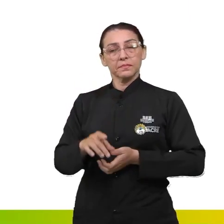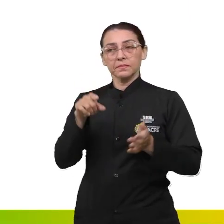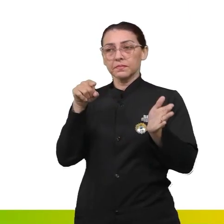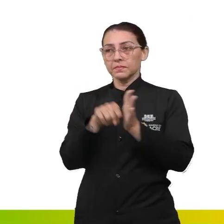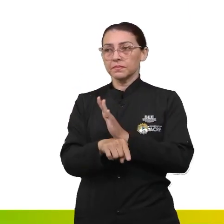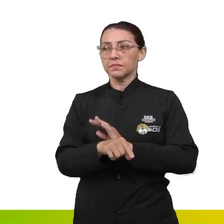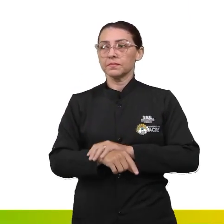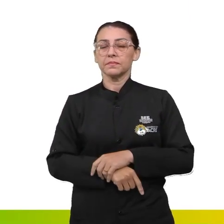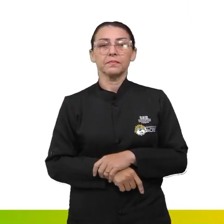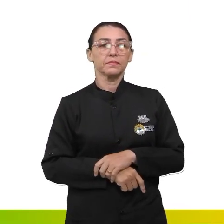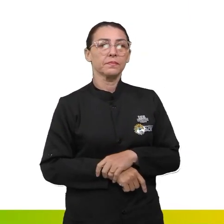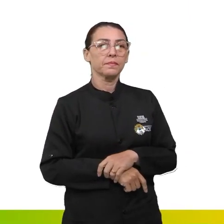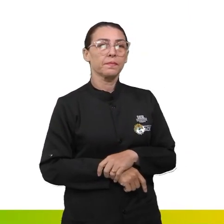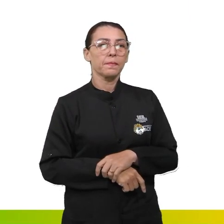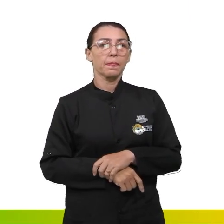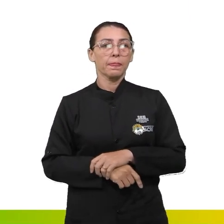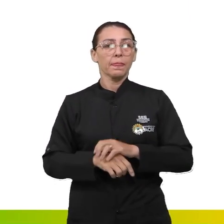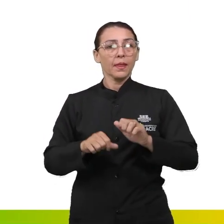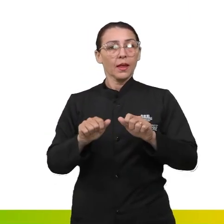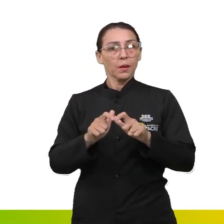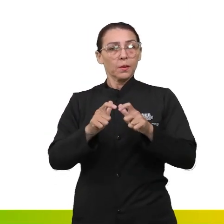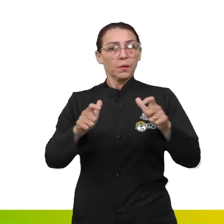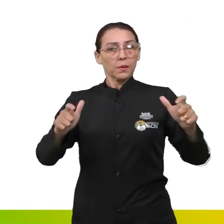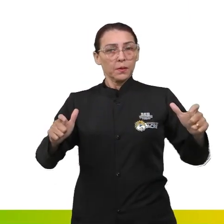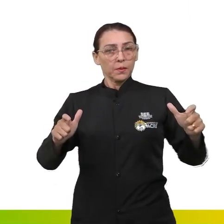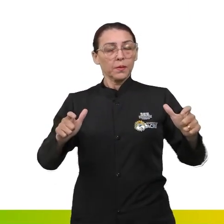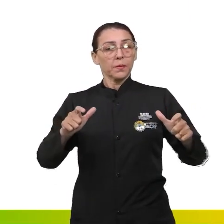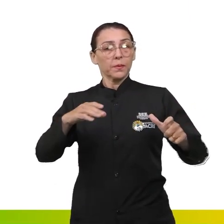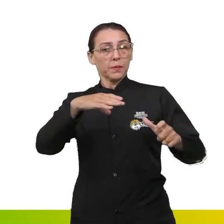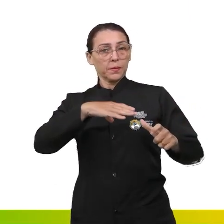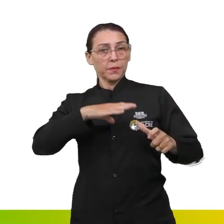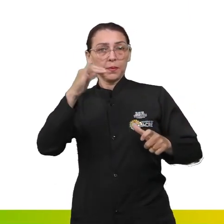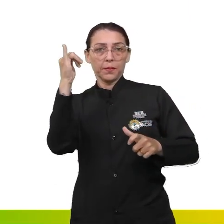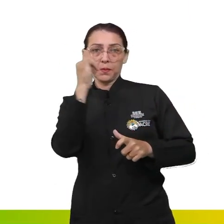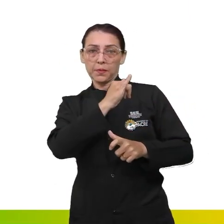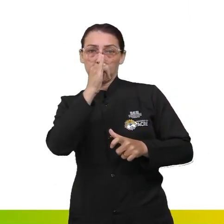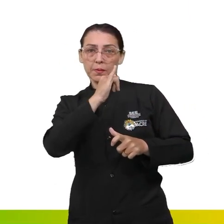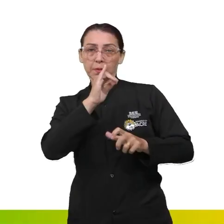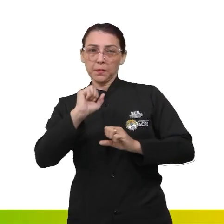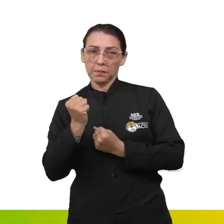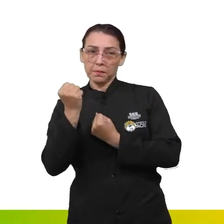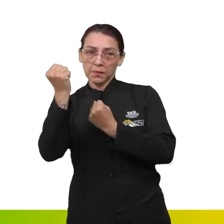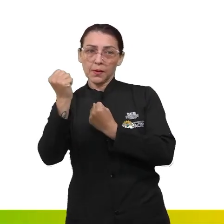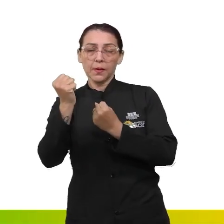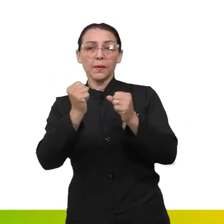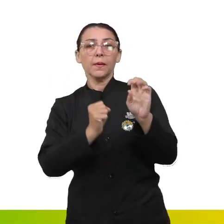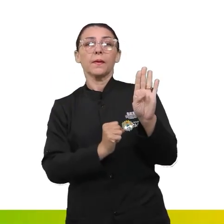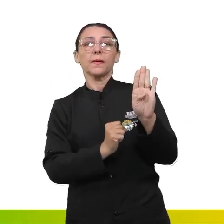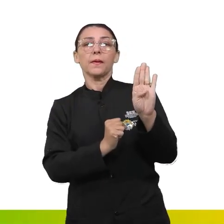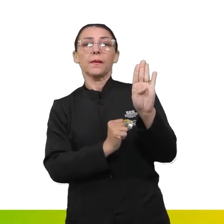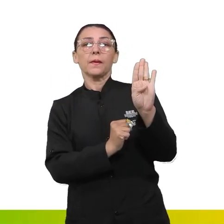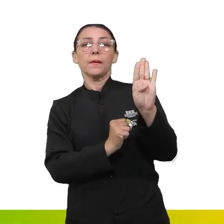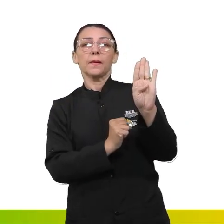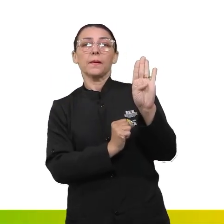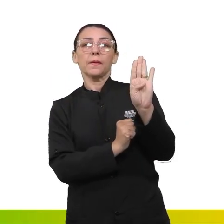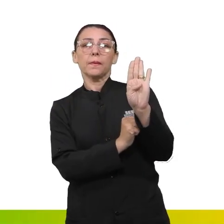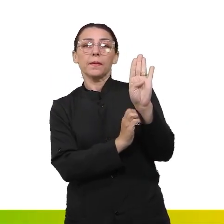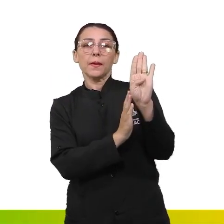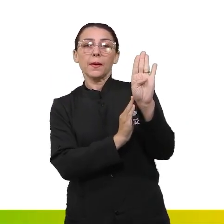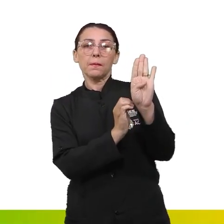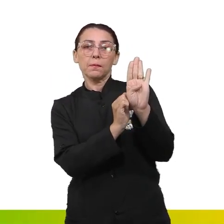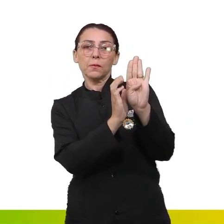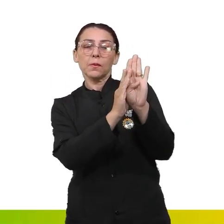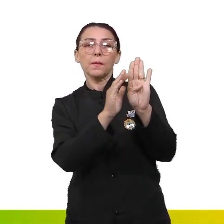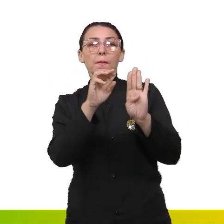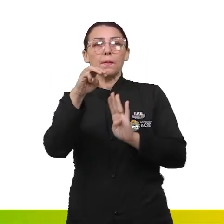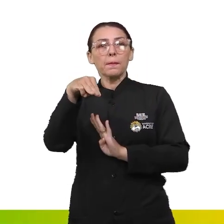questão. Acompanha comigo. Com o crescimento das cidades italianas e o fortalecimento da burguesia, surgiu o